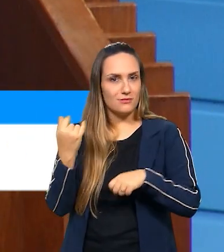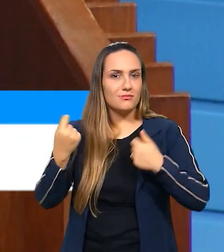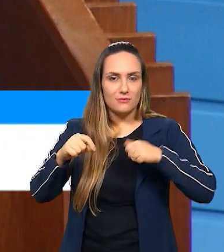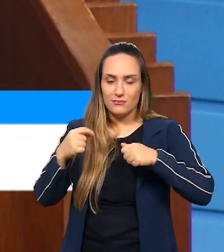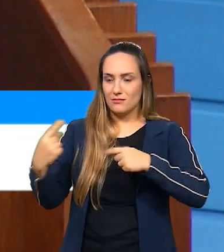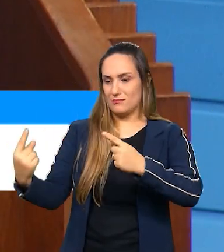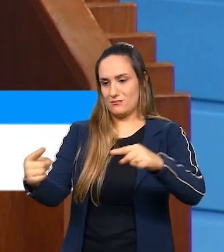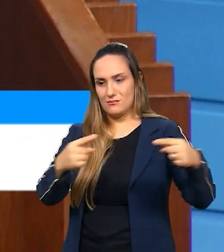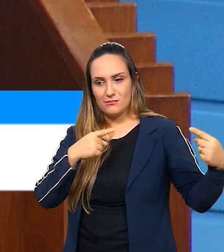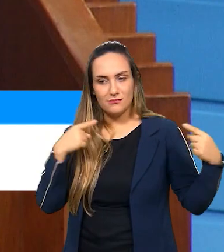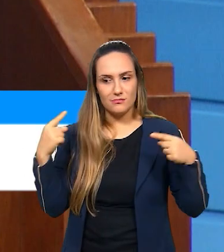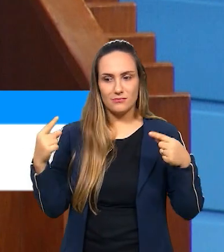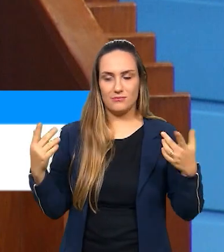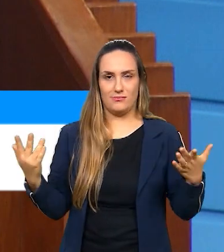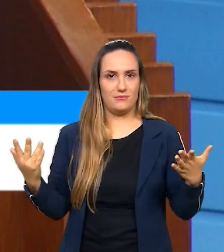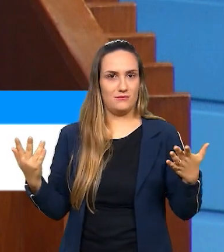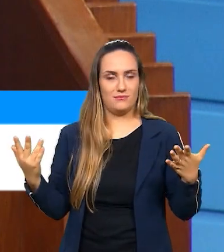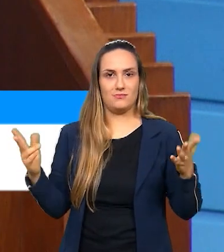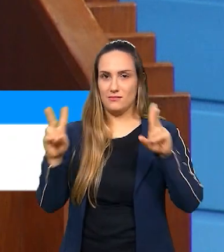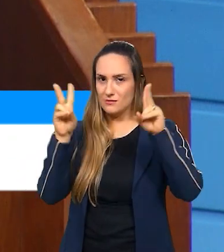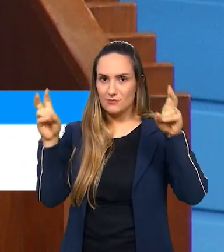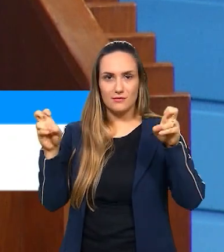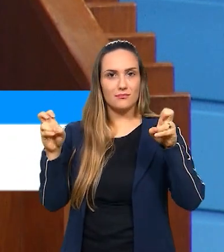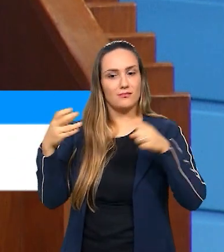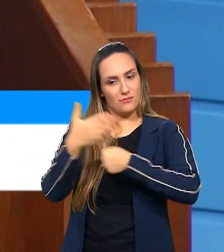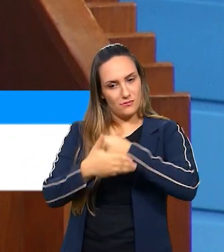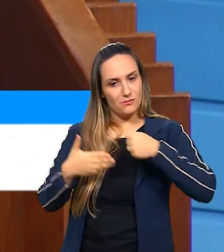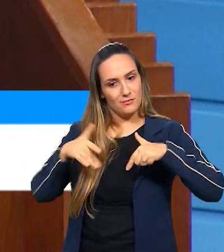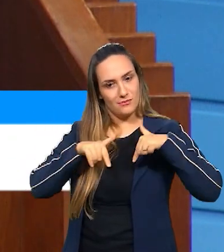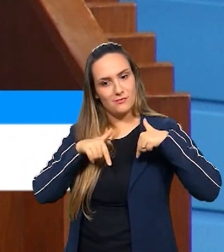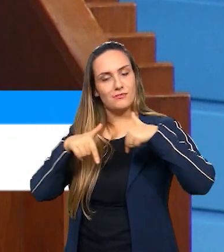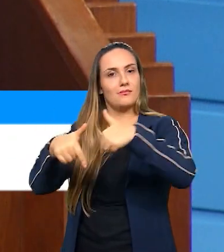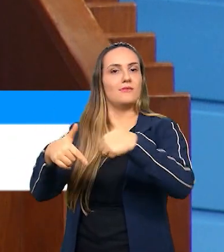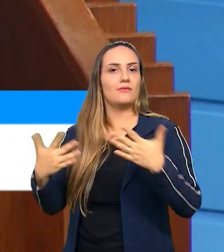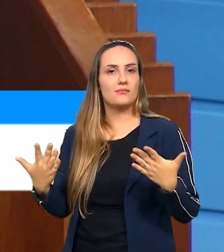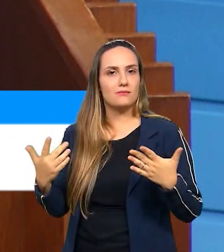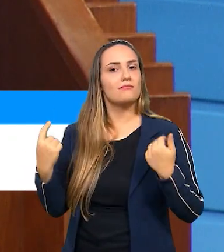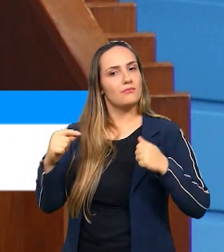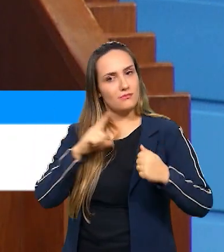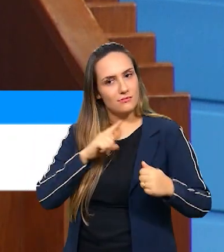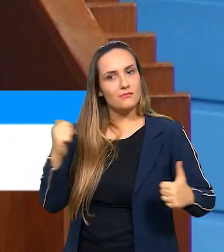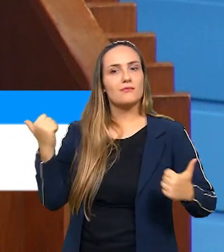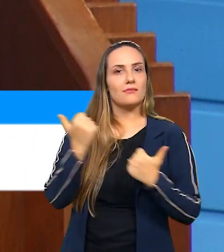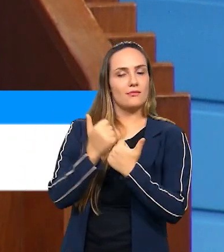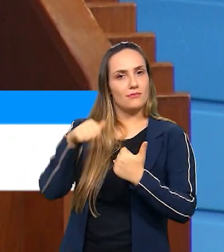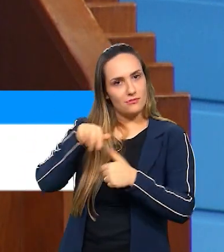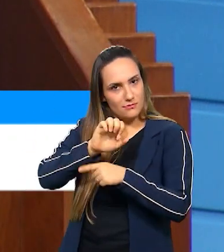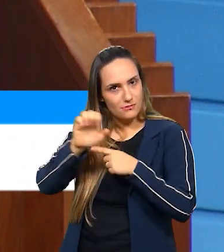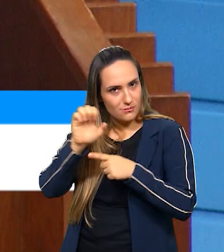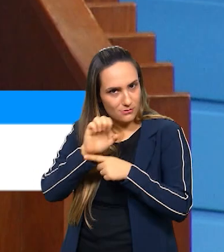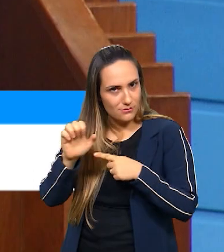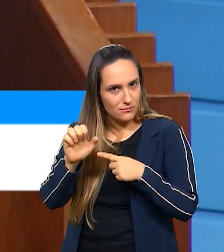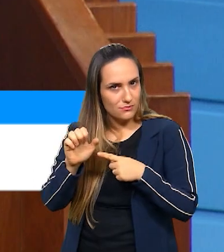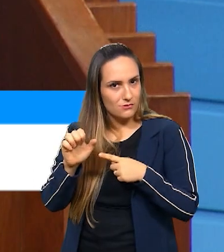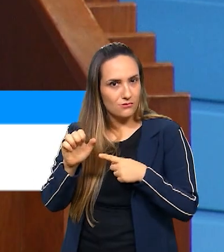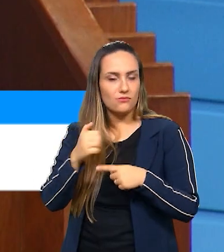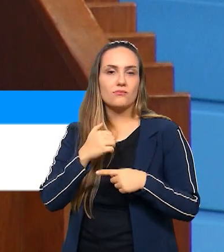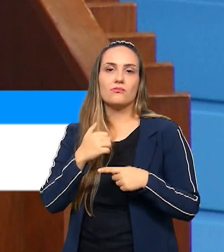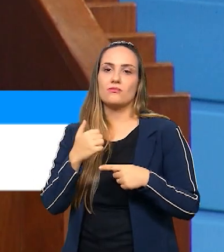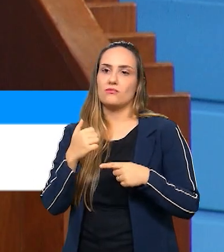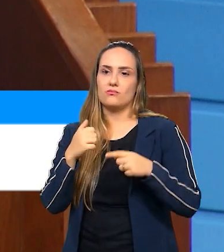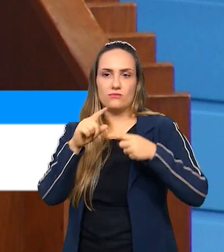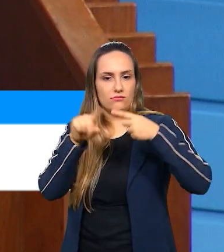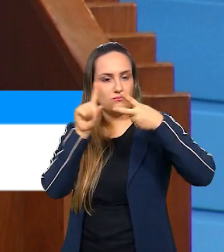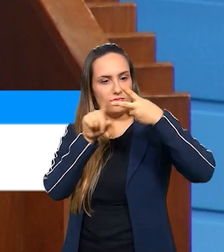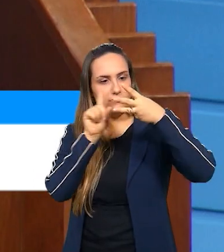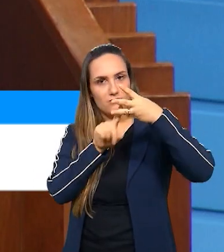mais importantes e que precisam ser amplamente discutidas e defendidas, subsidiadas e apoiadas pelo Estado